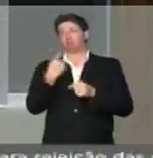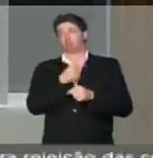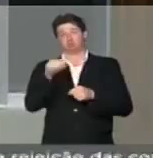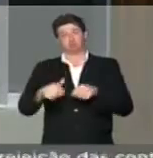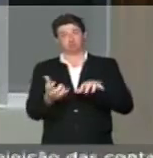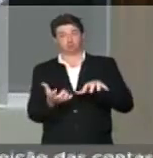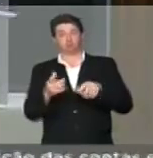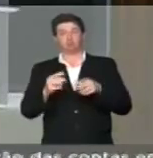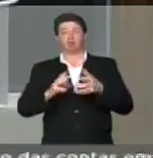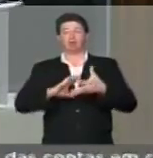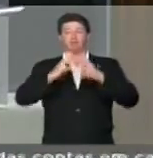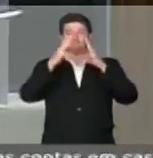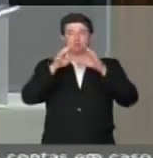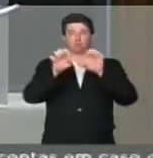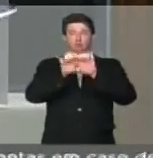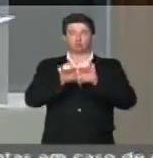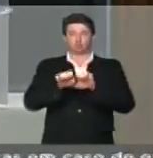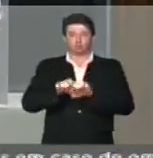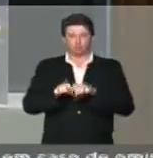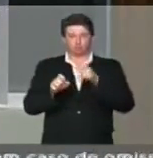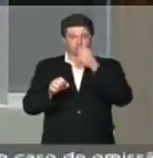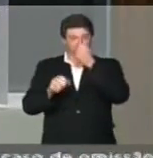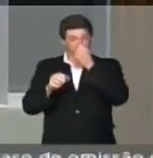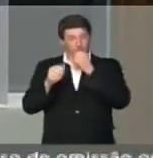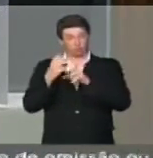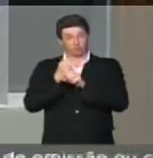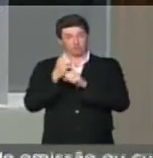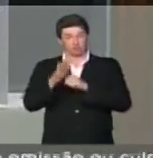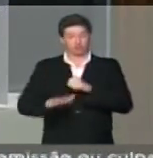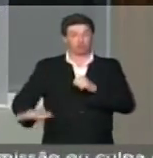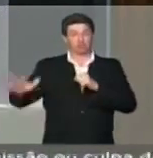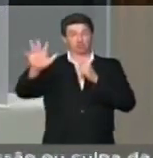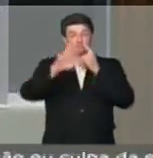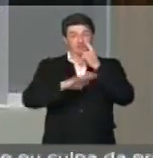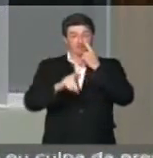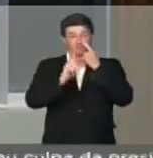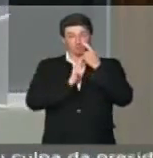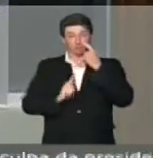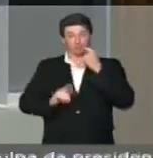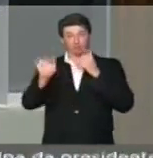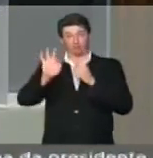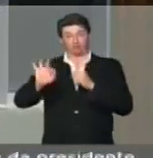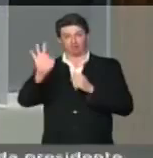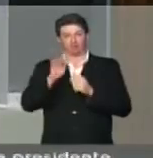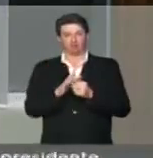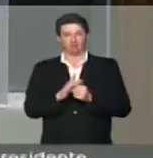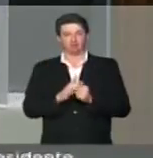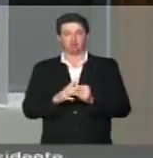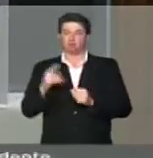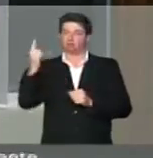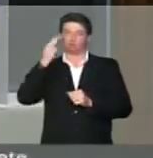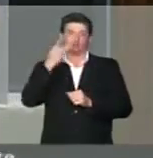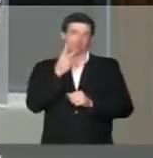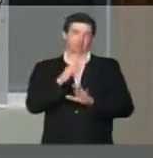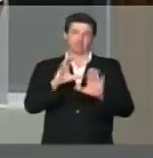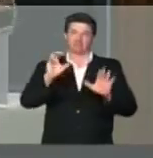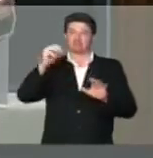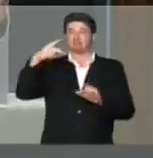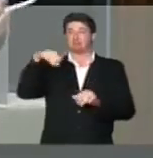numa reestruturação do orçamento geral da União. Não dá para falar da